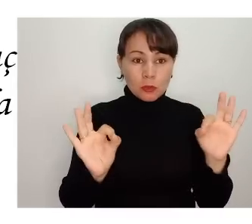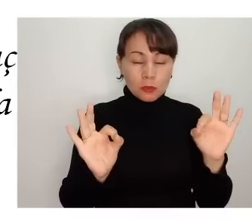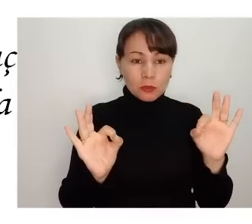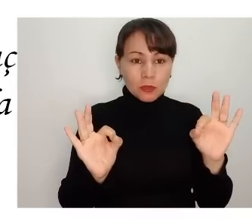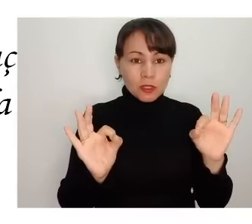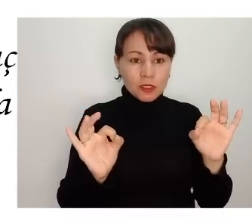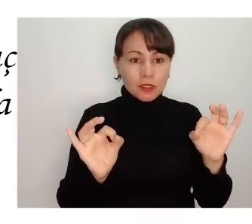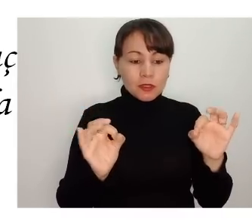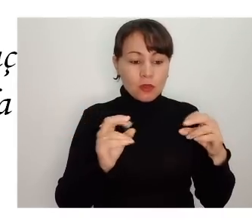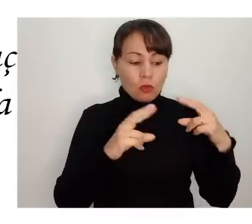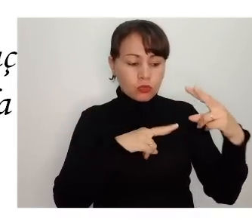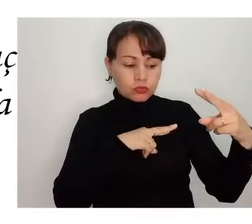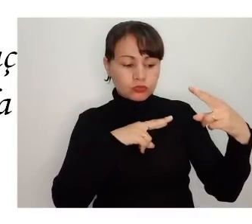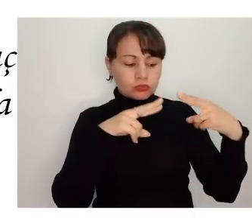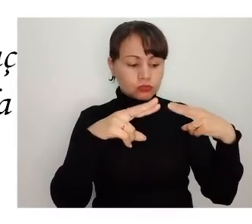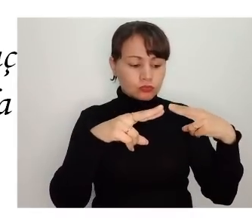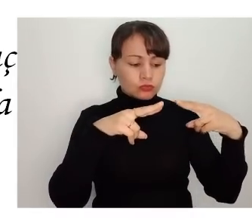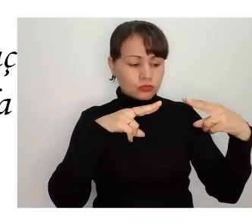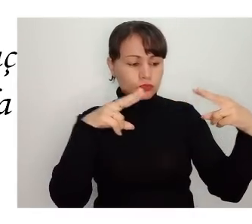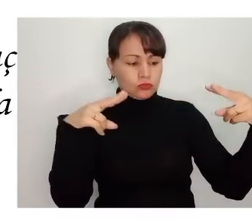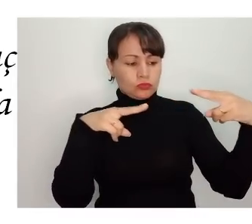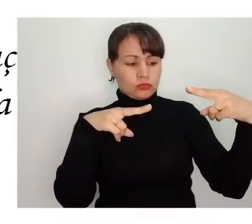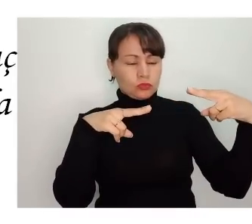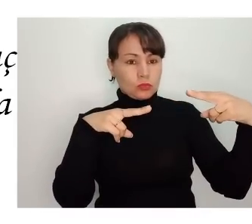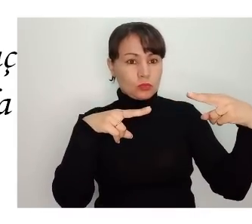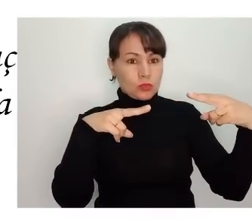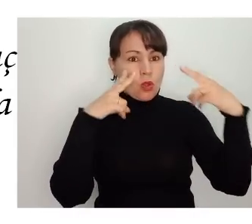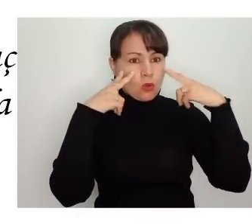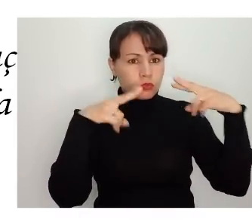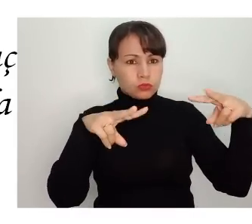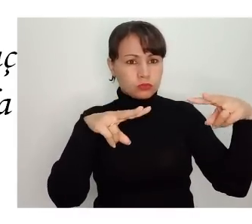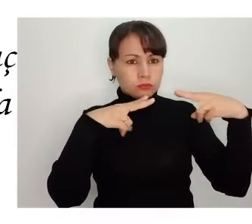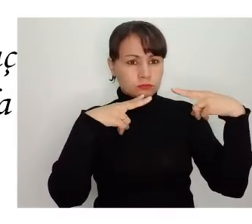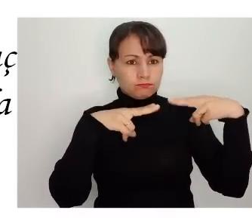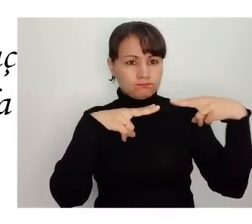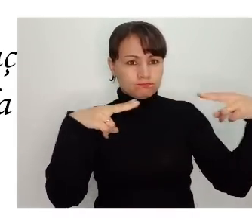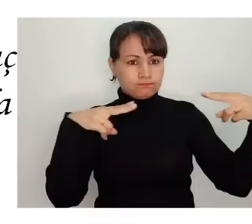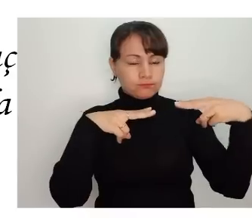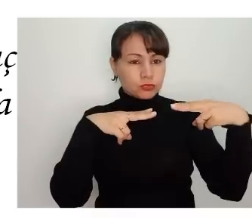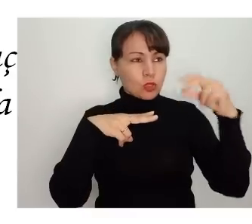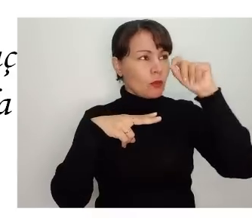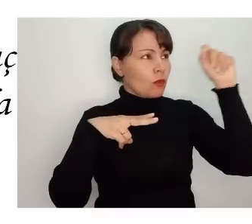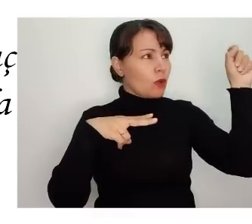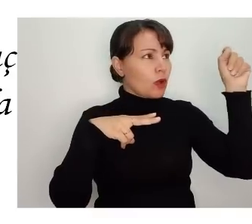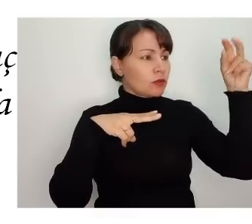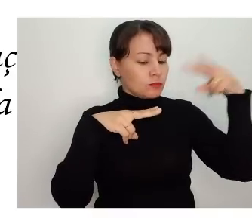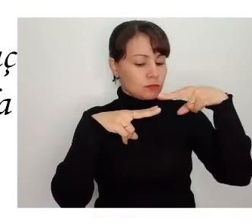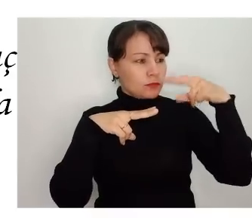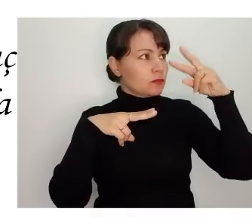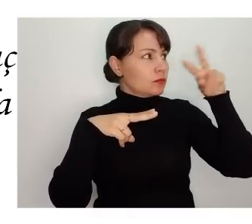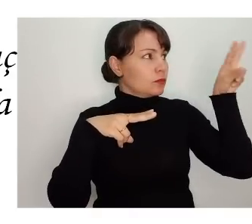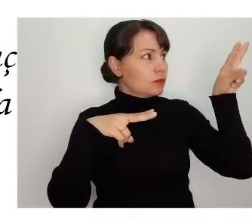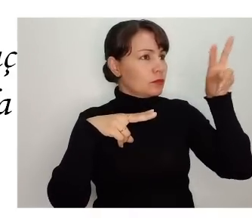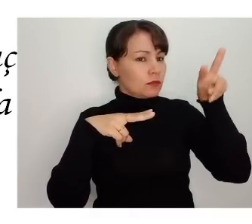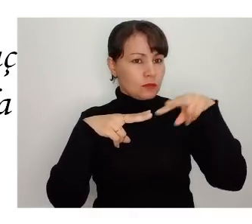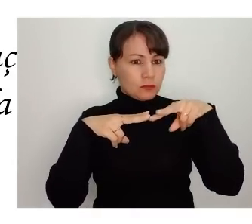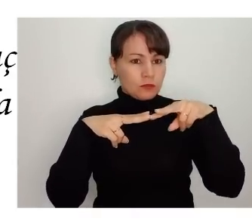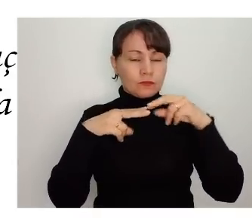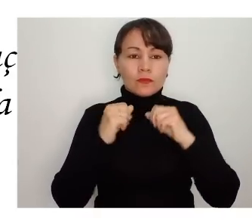ele faz alternadamente entre o quadro, entre os olhos da professora, entre o quadro, entre os olhos da